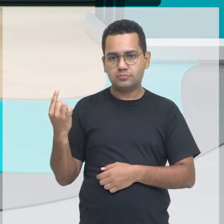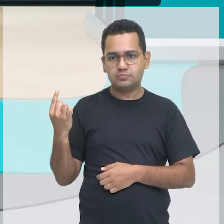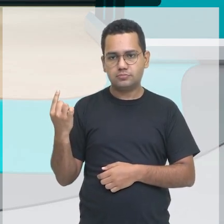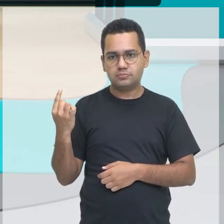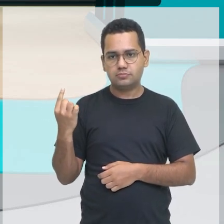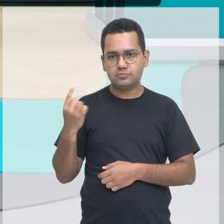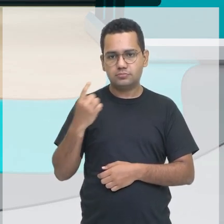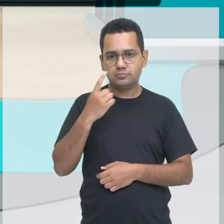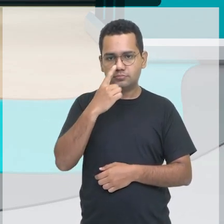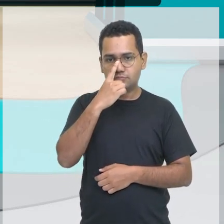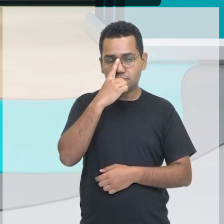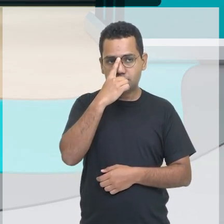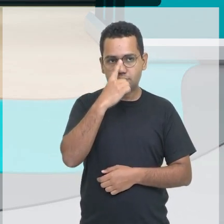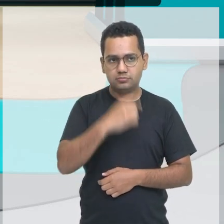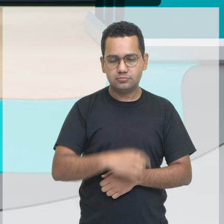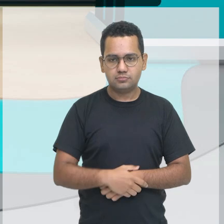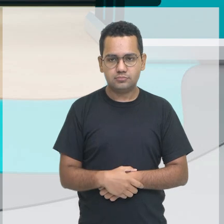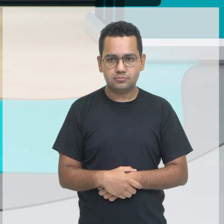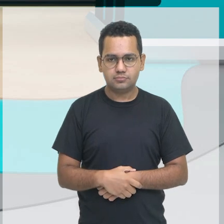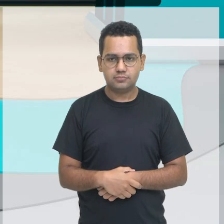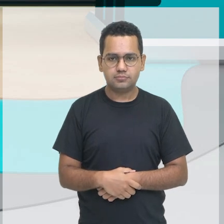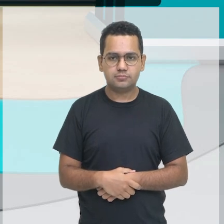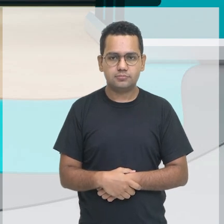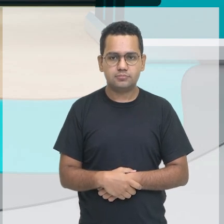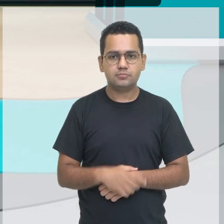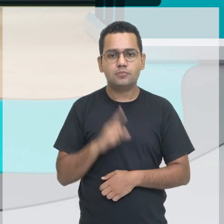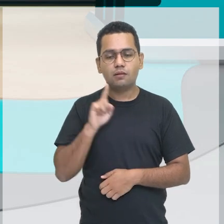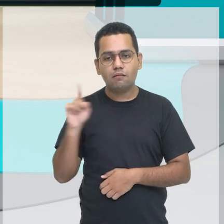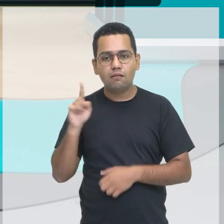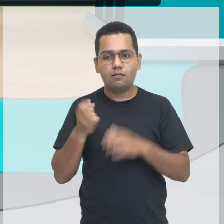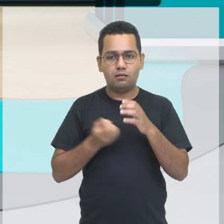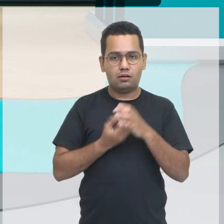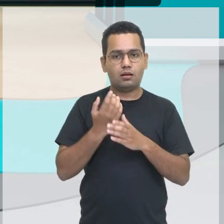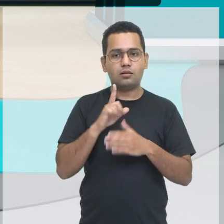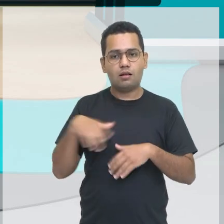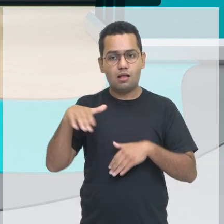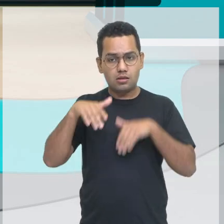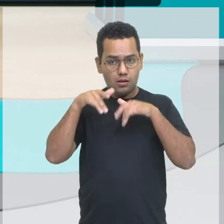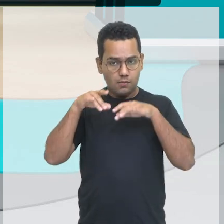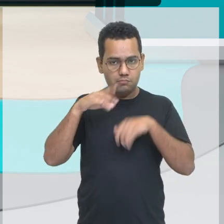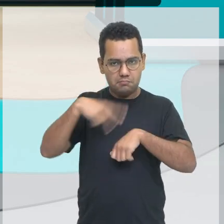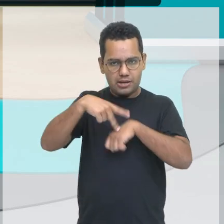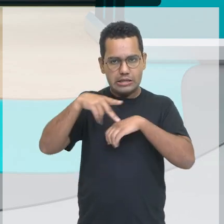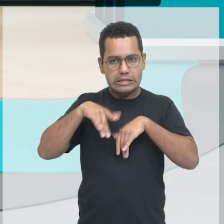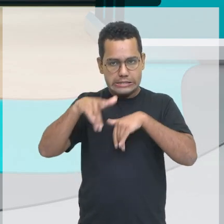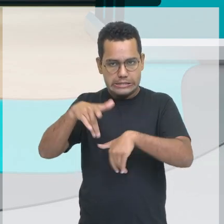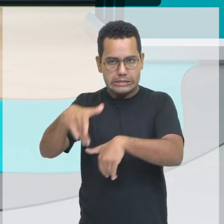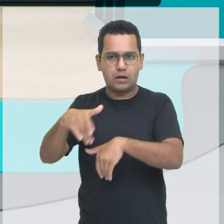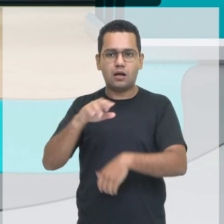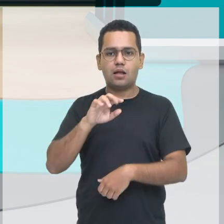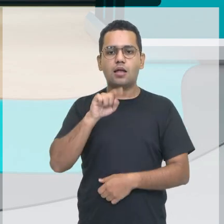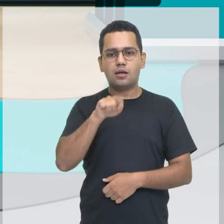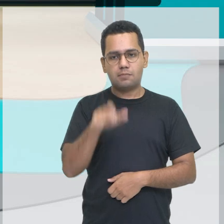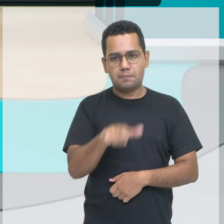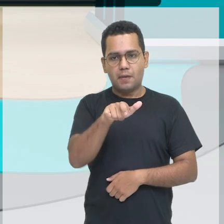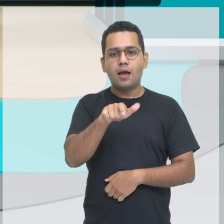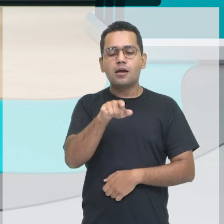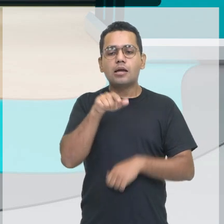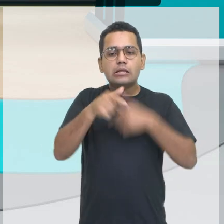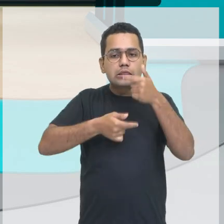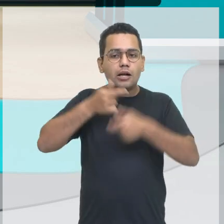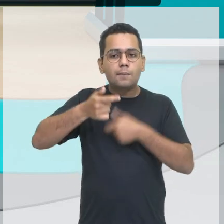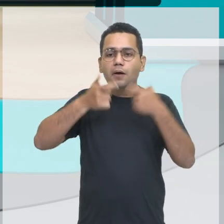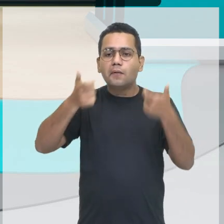Muck, né? Então, ele é um escultor australiano hiperrealista que trabalha na Grã-Bretanha. Suas obras